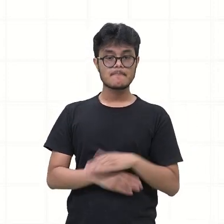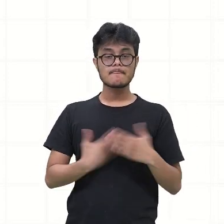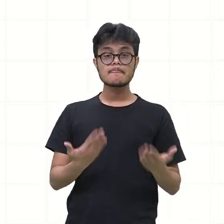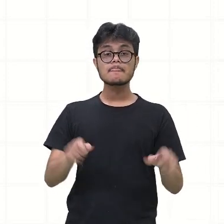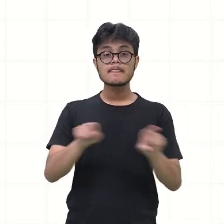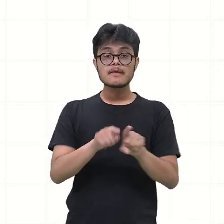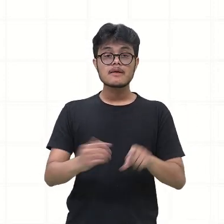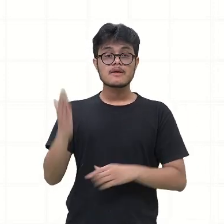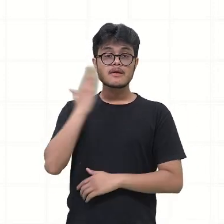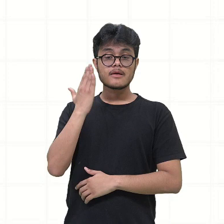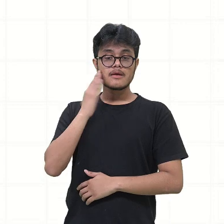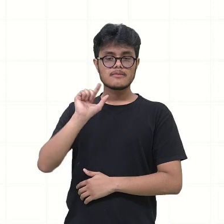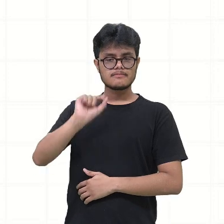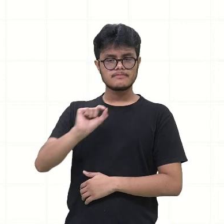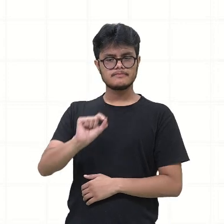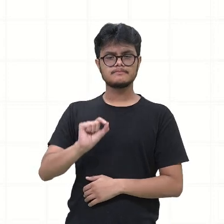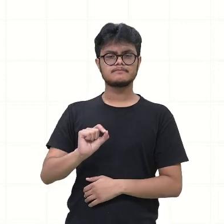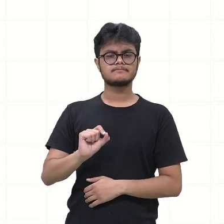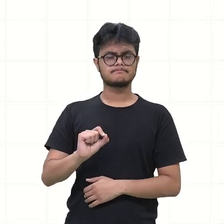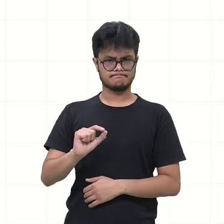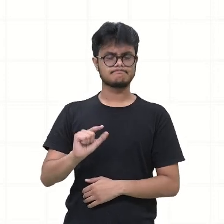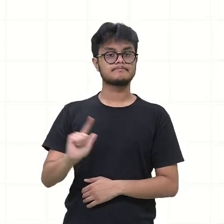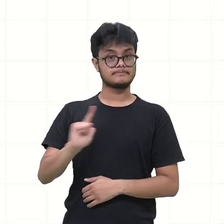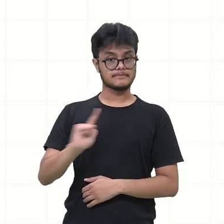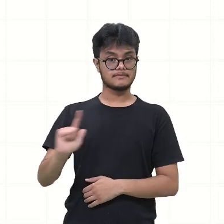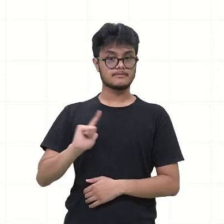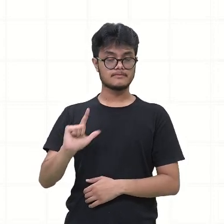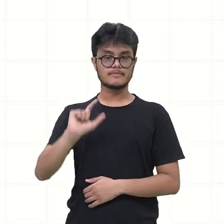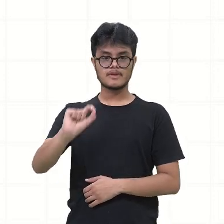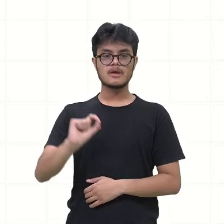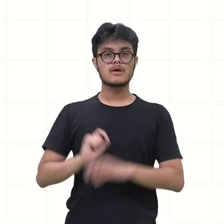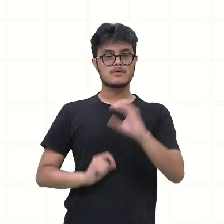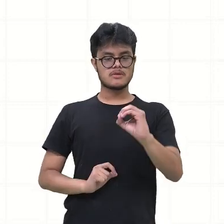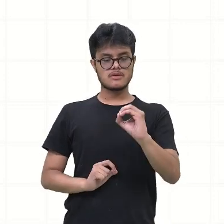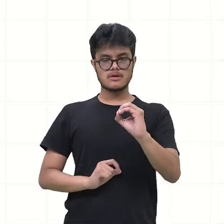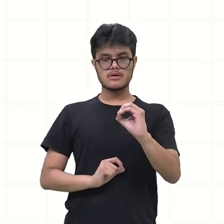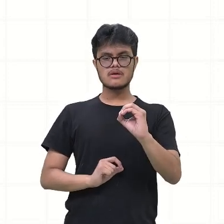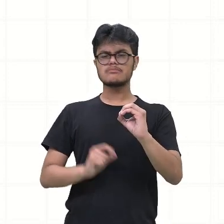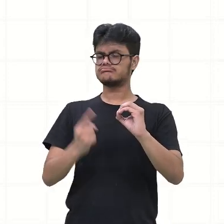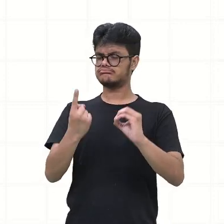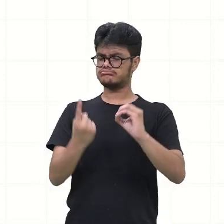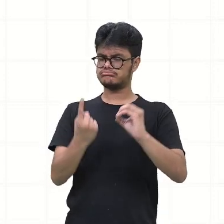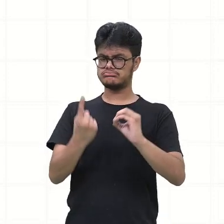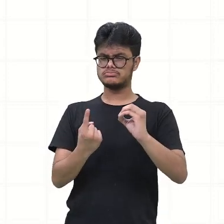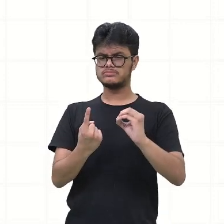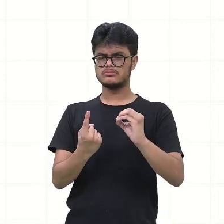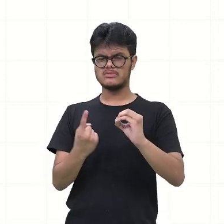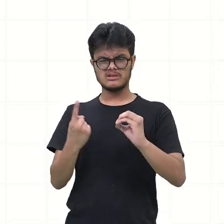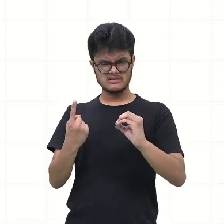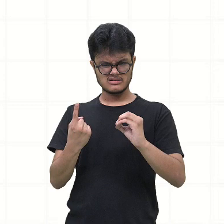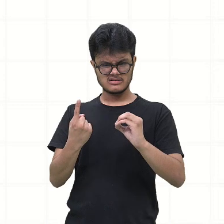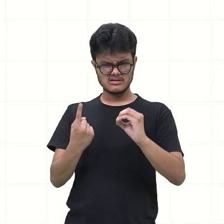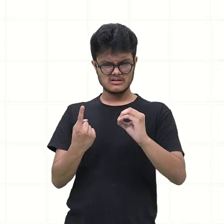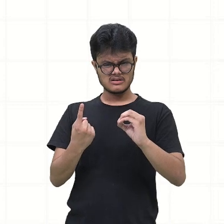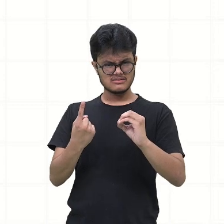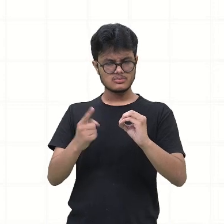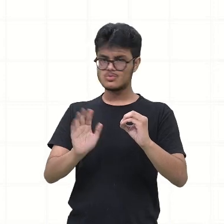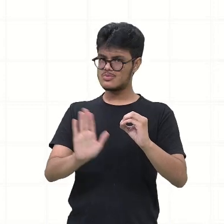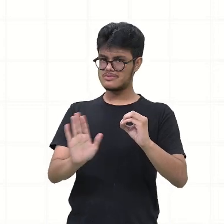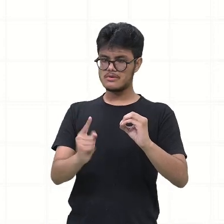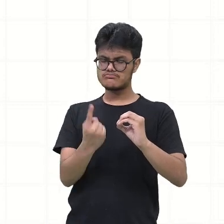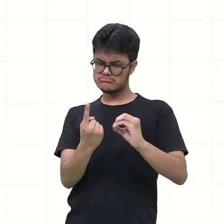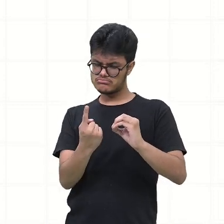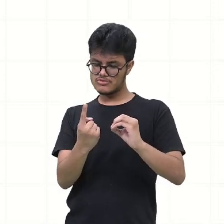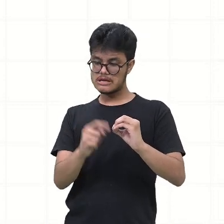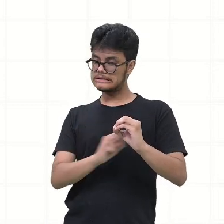seguinte, ó. Logo depois do 1, ou do 0, é quem? No primeiro traço, 5. Ou seja,